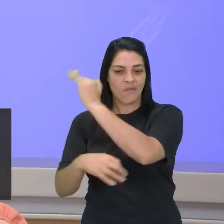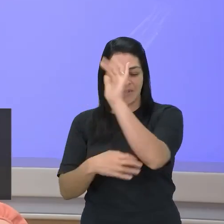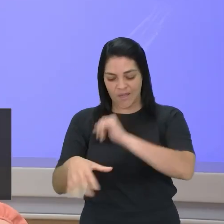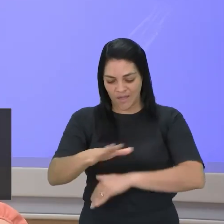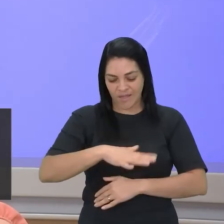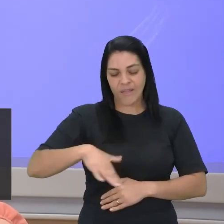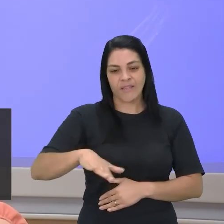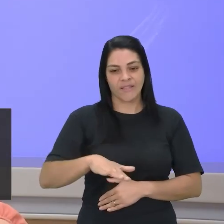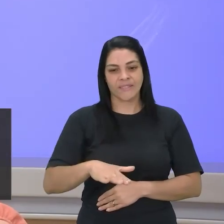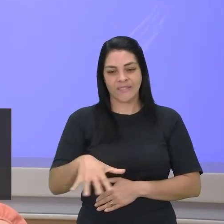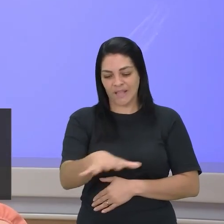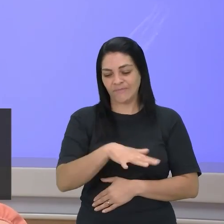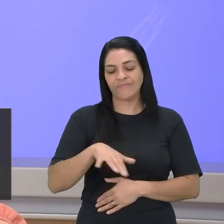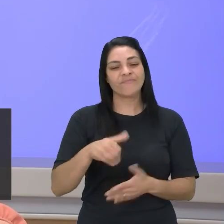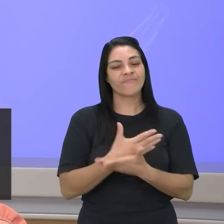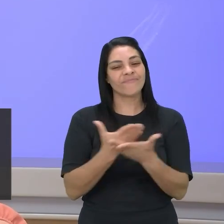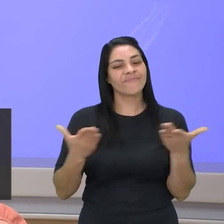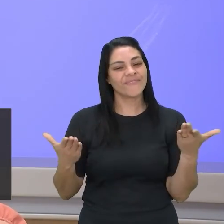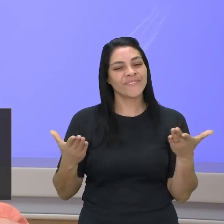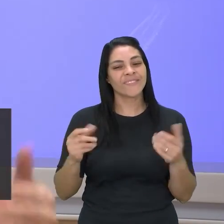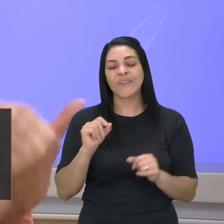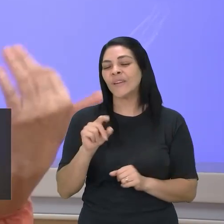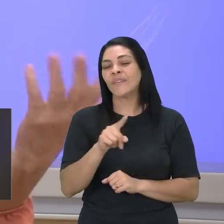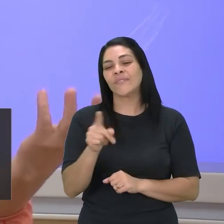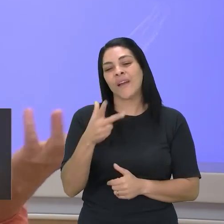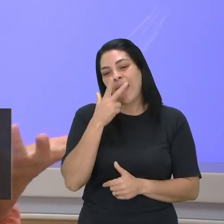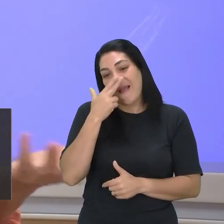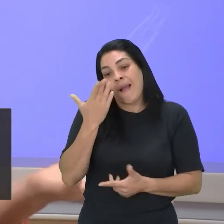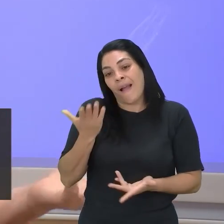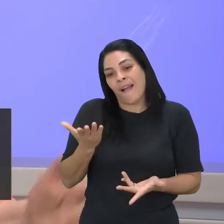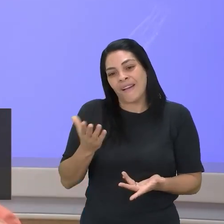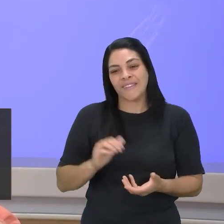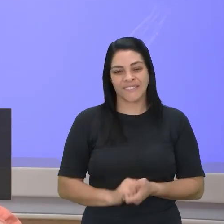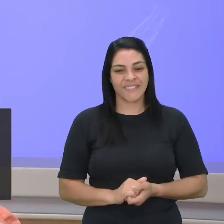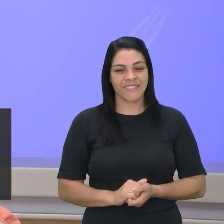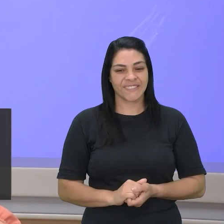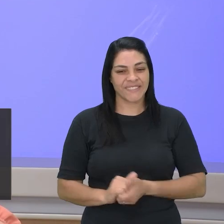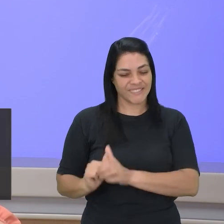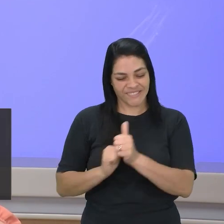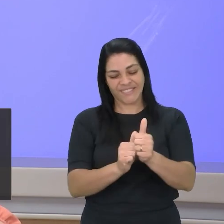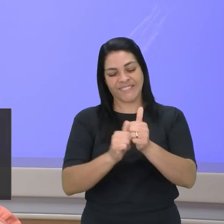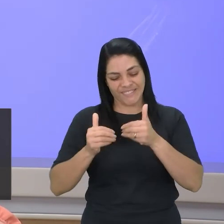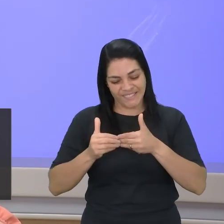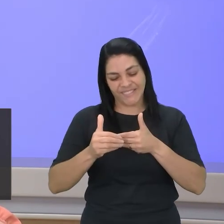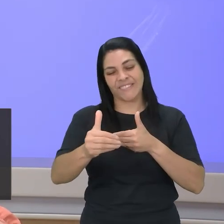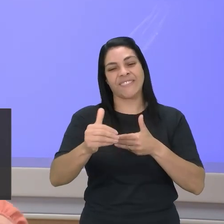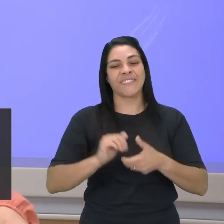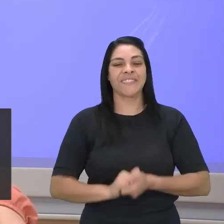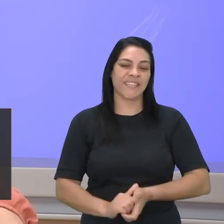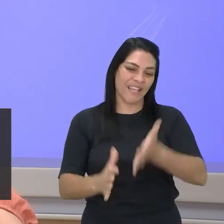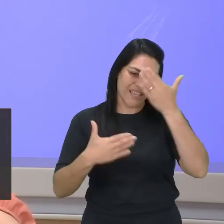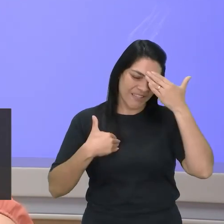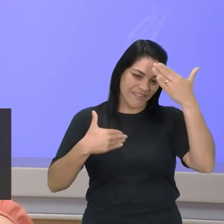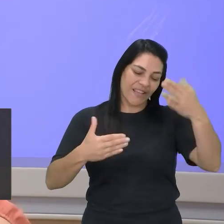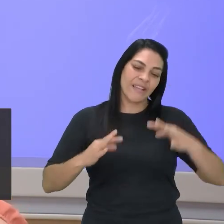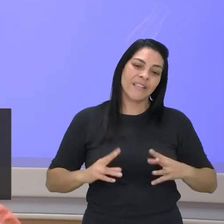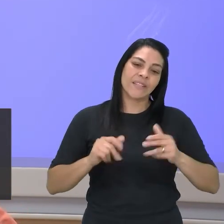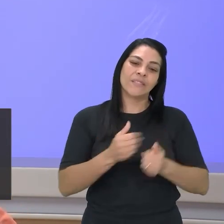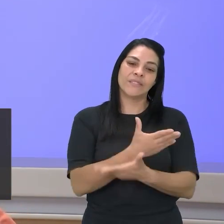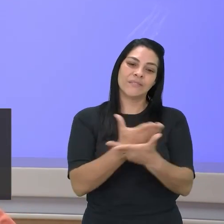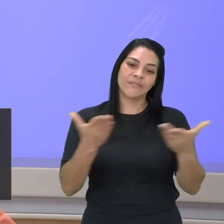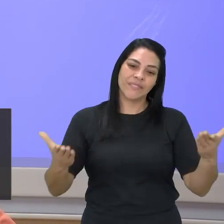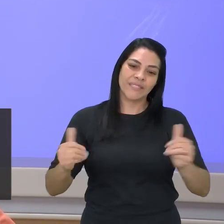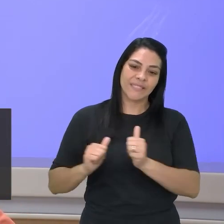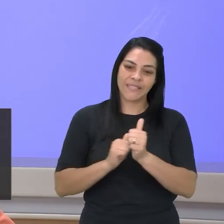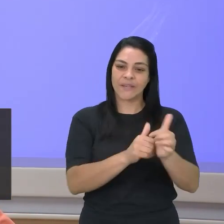nossas territorialidades. O que você acha? Que sigamos aí em diante. Isso. Muito obrigada a todos que nos acompanharam